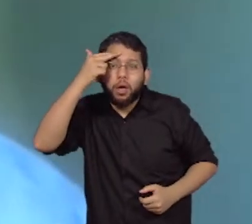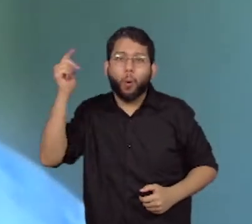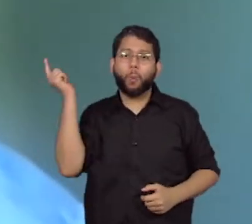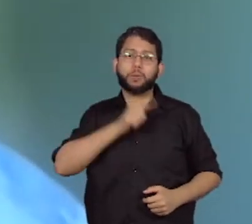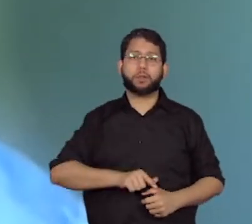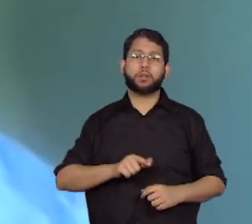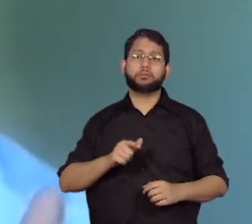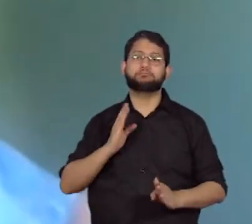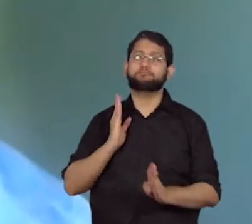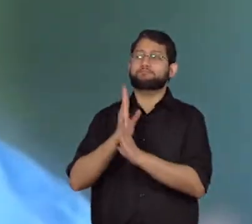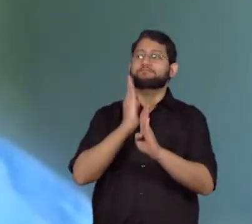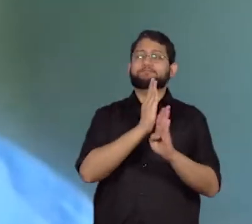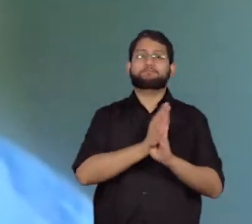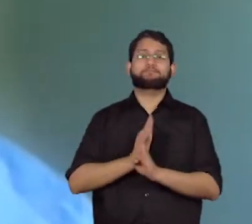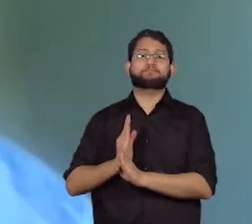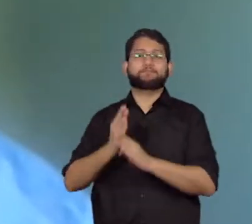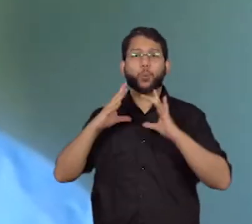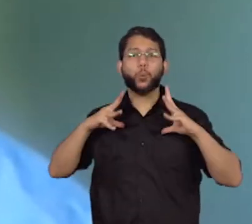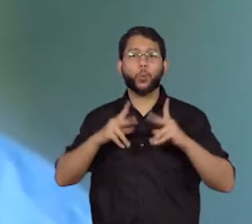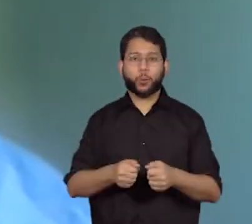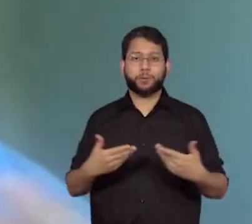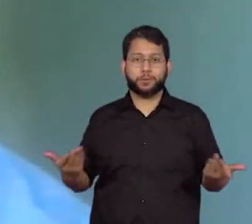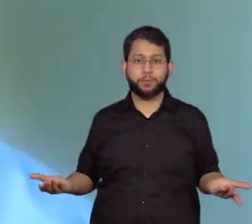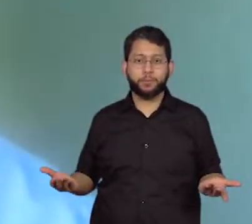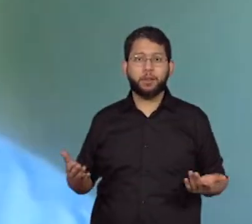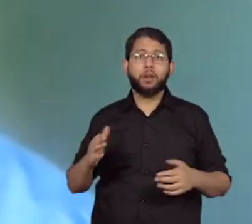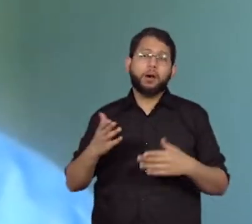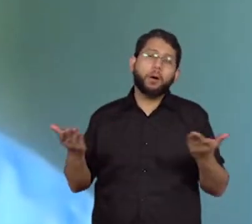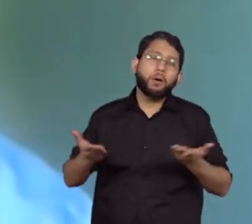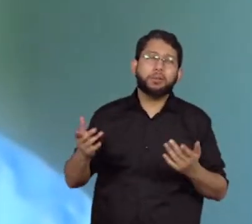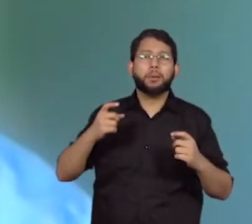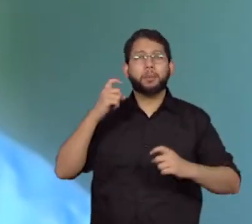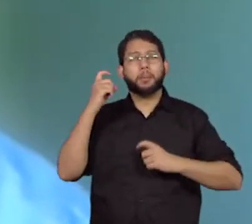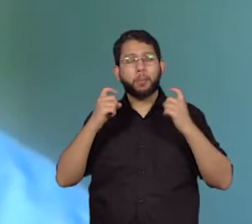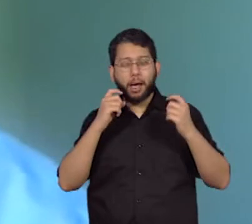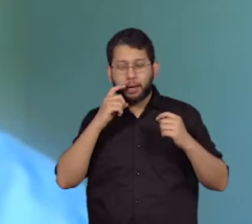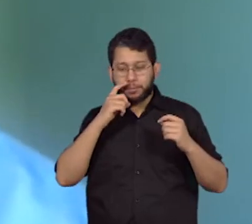conquistei. Hoje eu as minhas preocupações